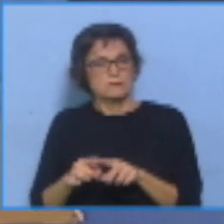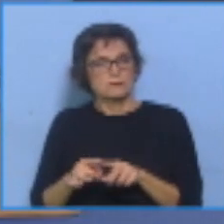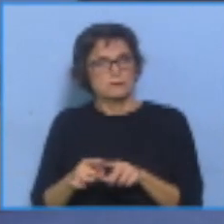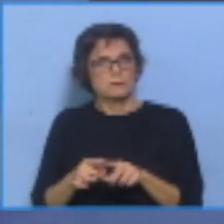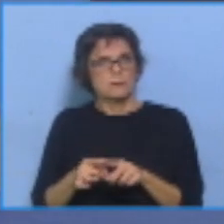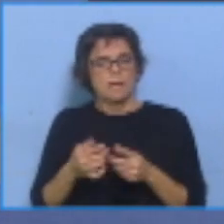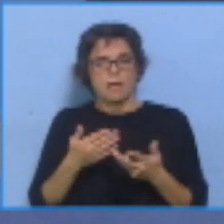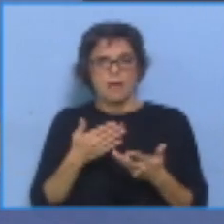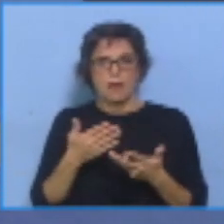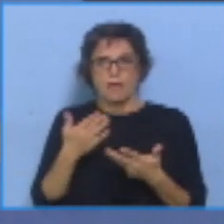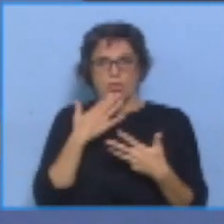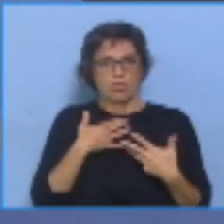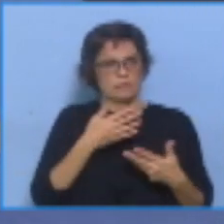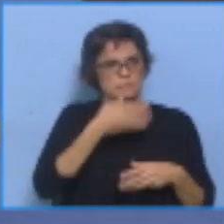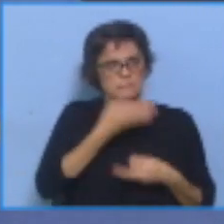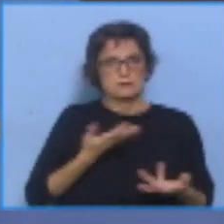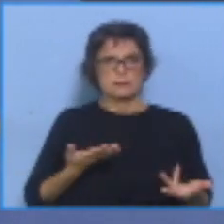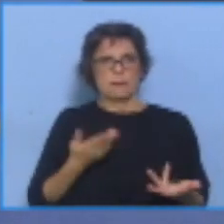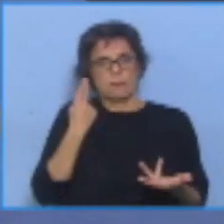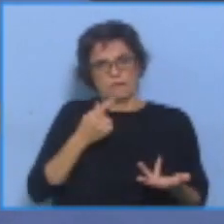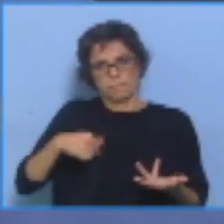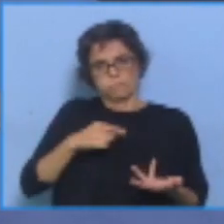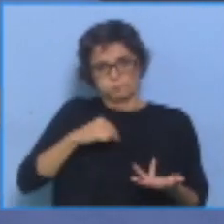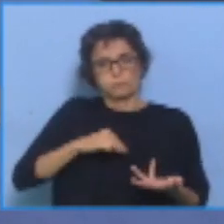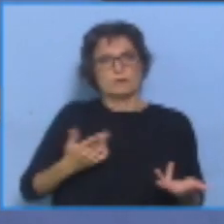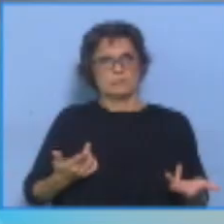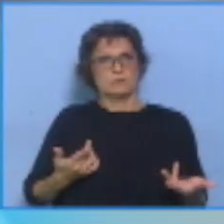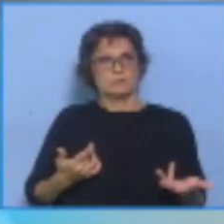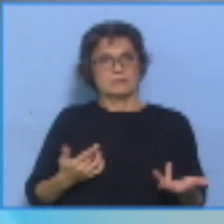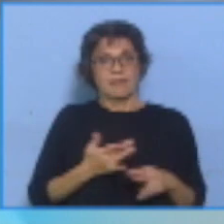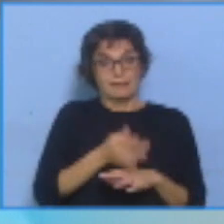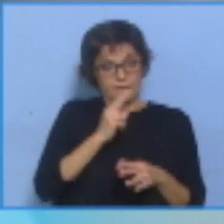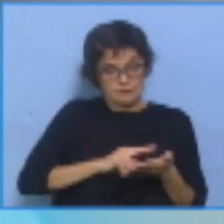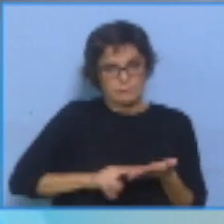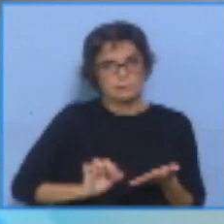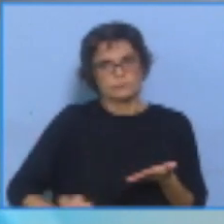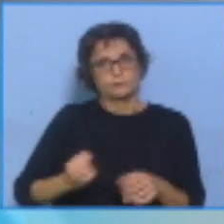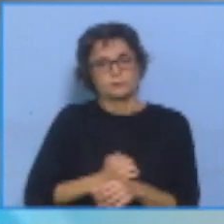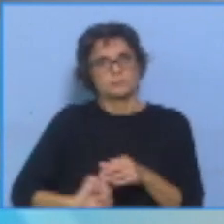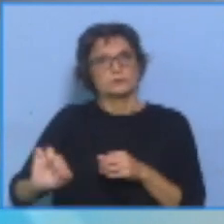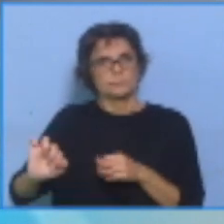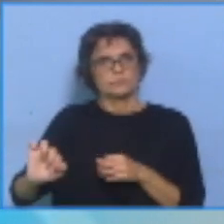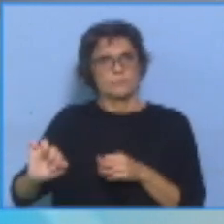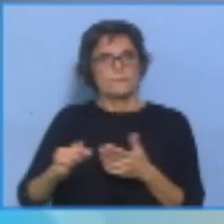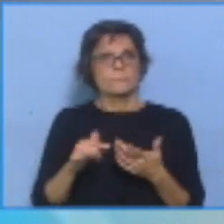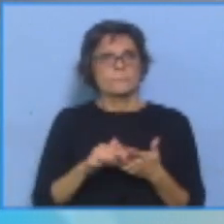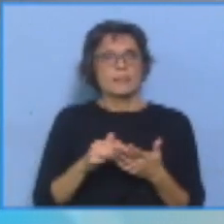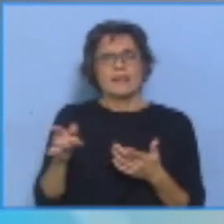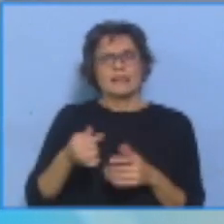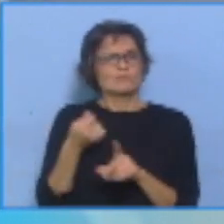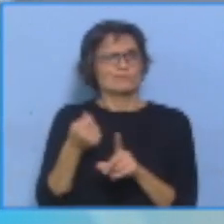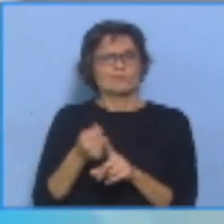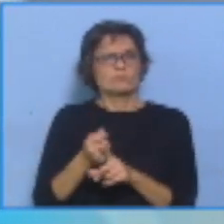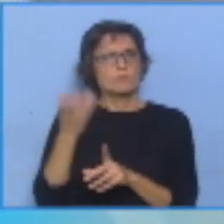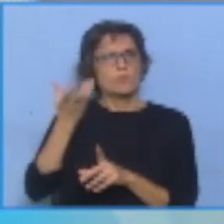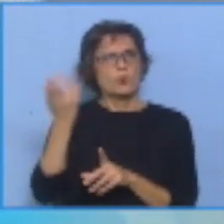dignifica poeticamente a vida de cada um de nós. José Manuel Santos, ela batia-se por uma cultura igual para todos.